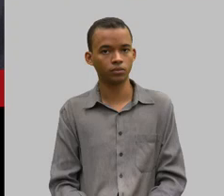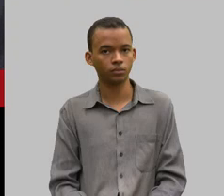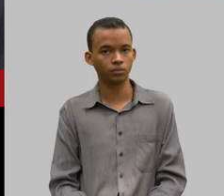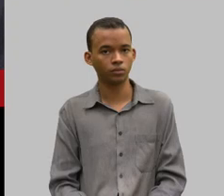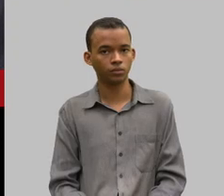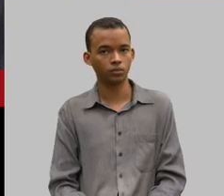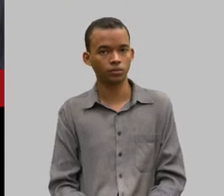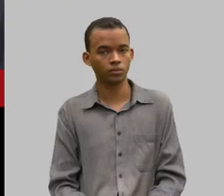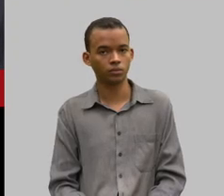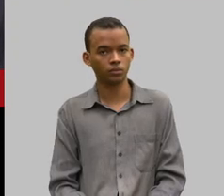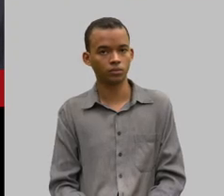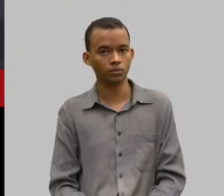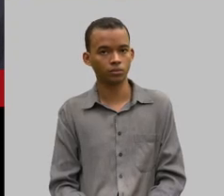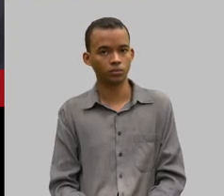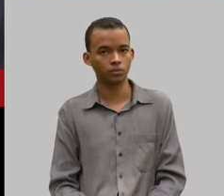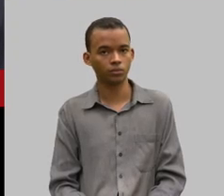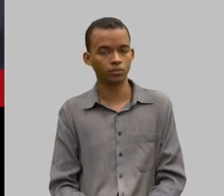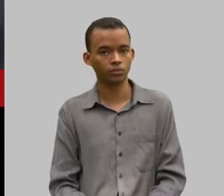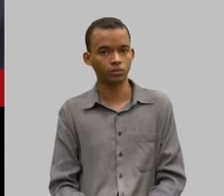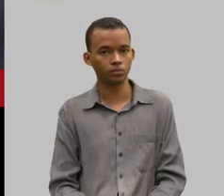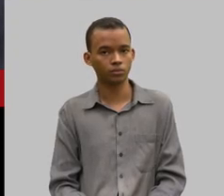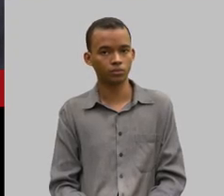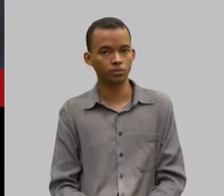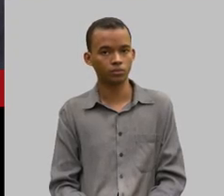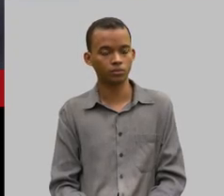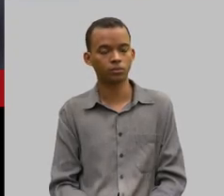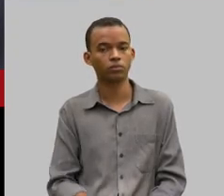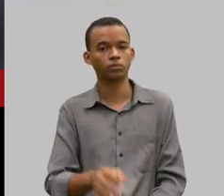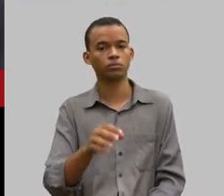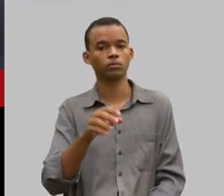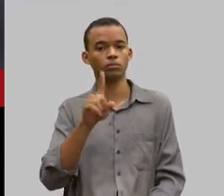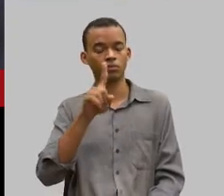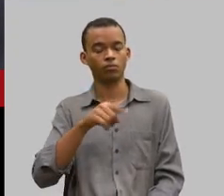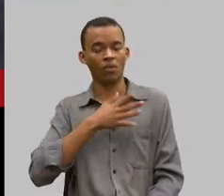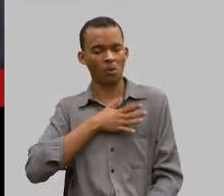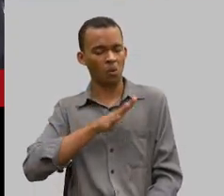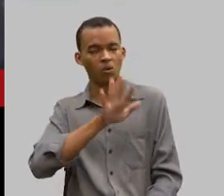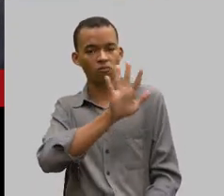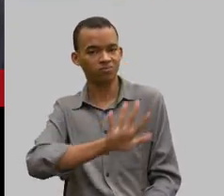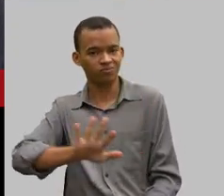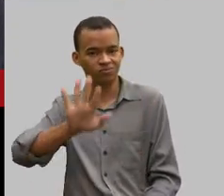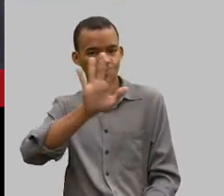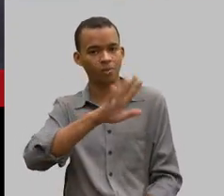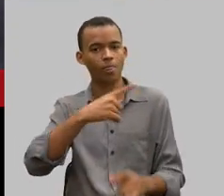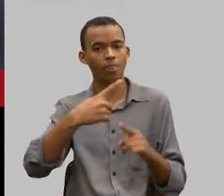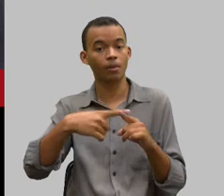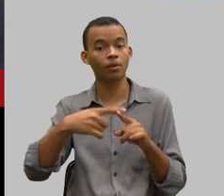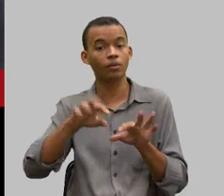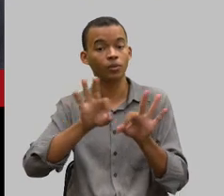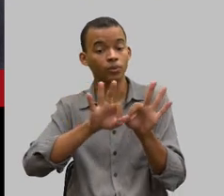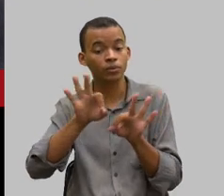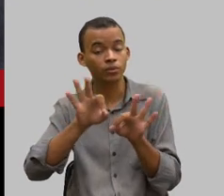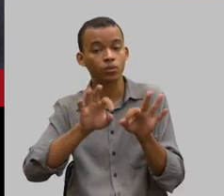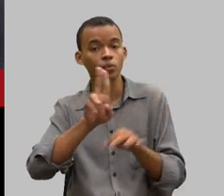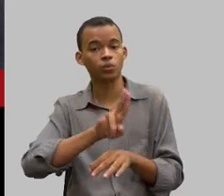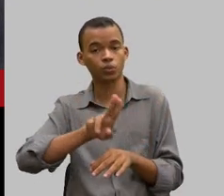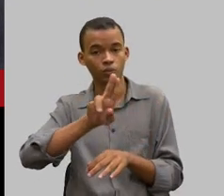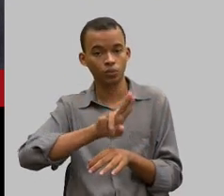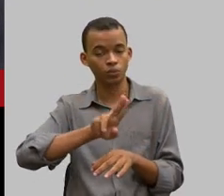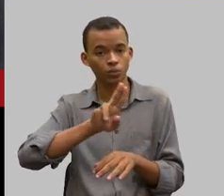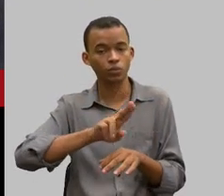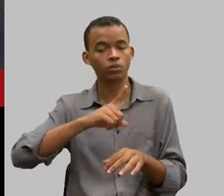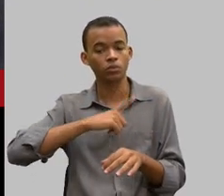generalizada do que a possibilidade fática concreta da ocorrência de um uso de um ato administrativo em probo diante da ausência de